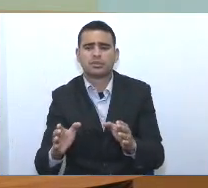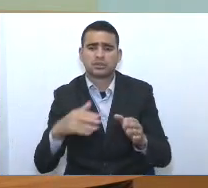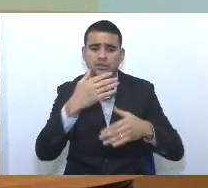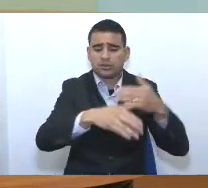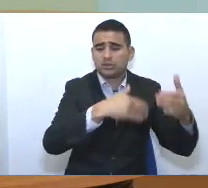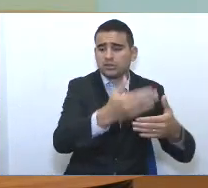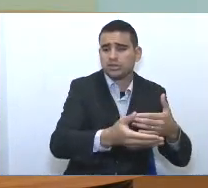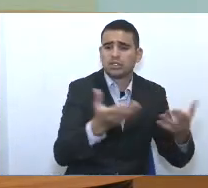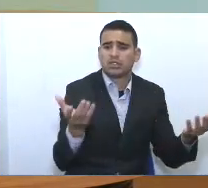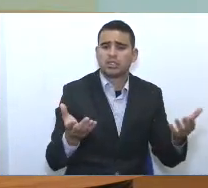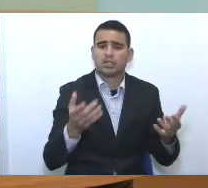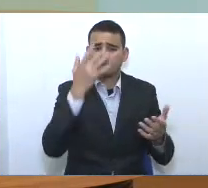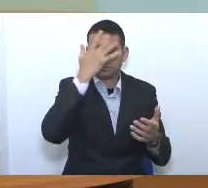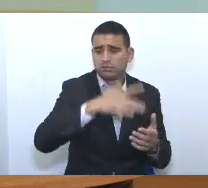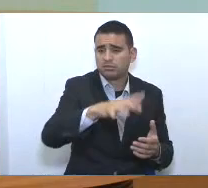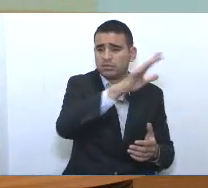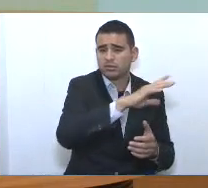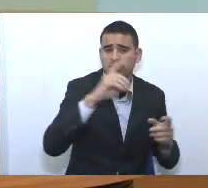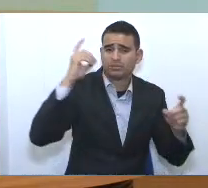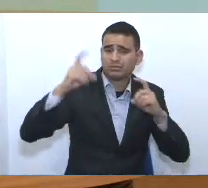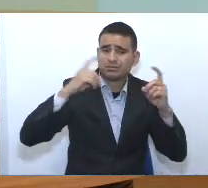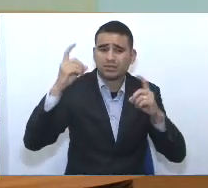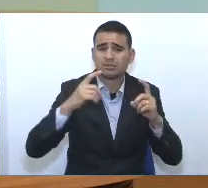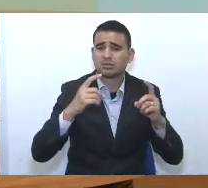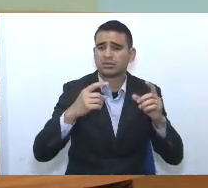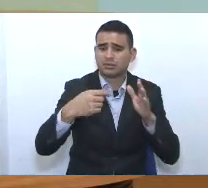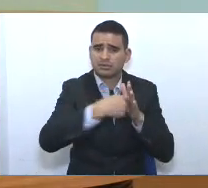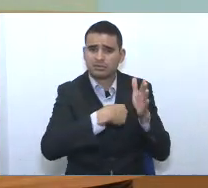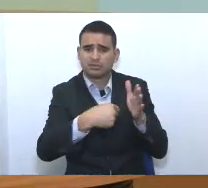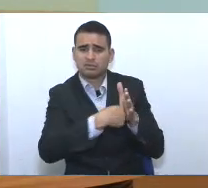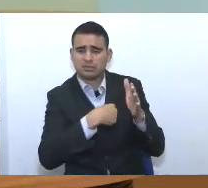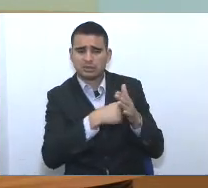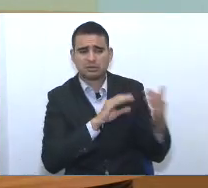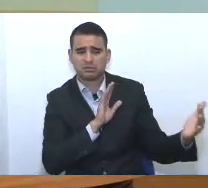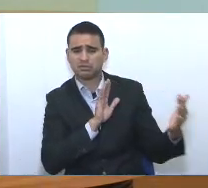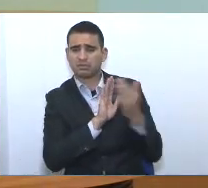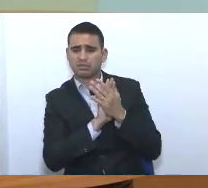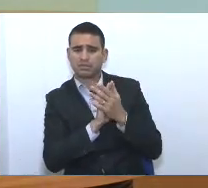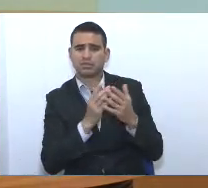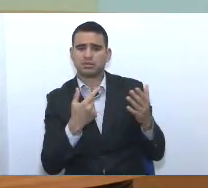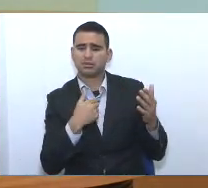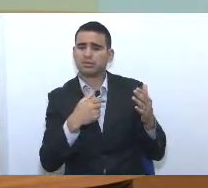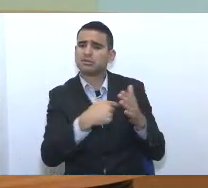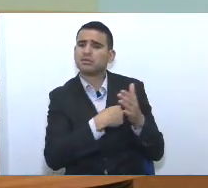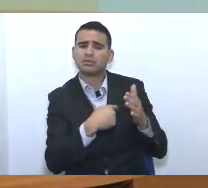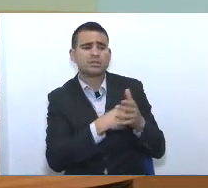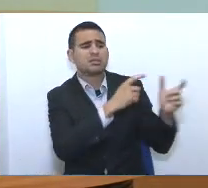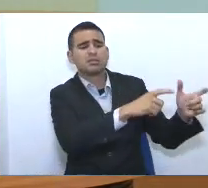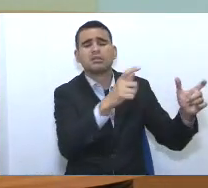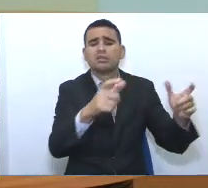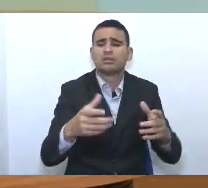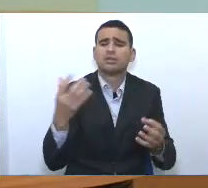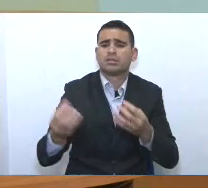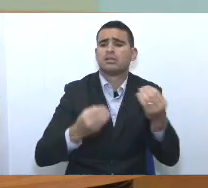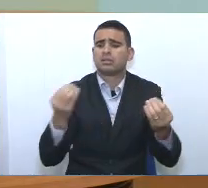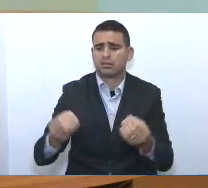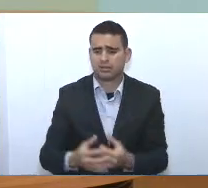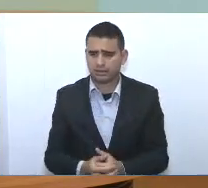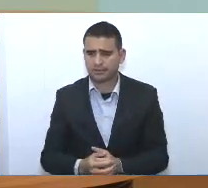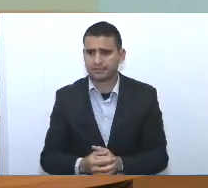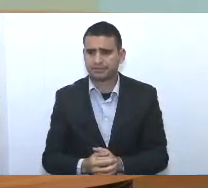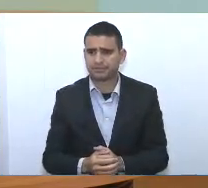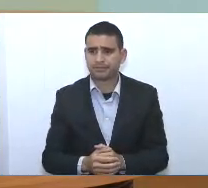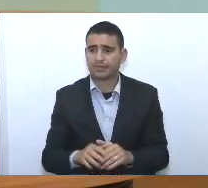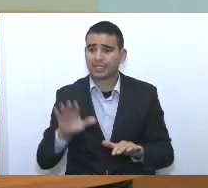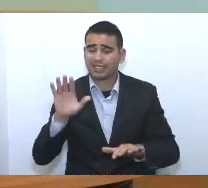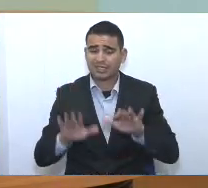processo. E a população vem nos cobrando no dia a dia. E, às vezes, quando nós nos damos conta dessa situação, ocupado